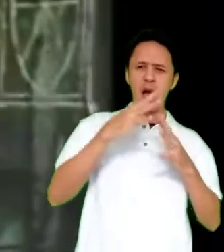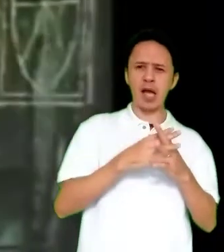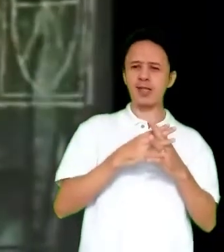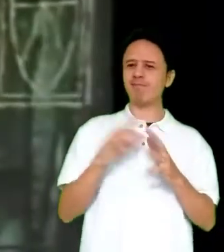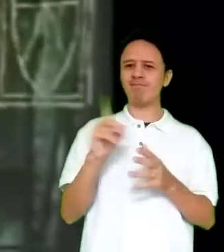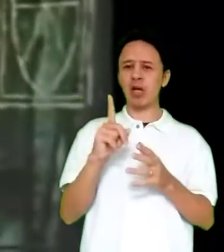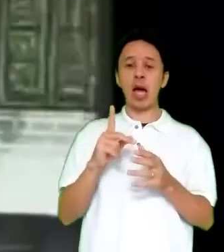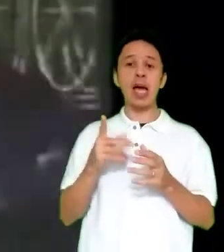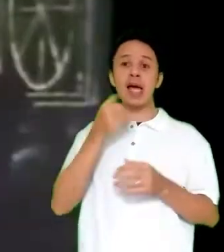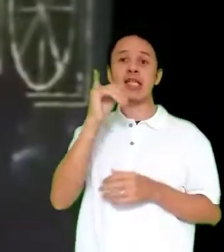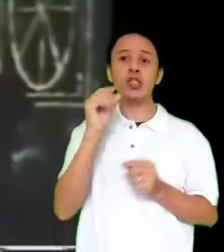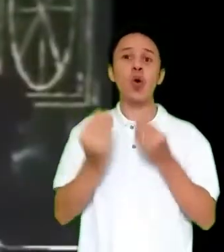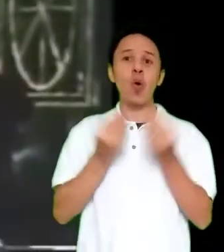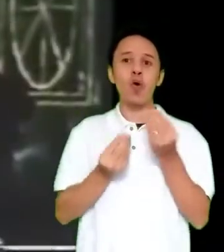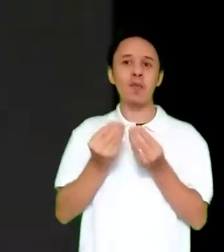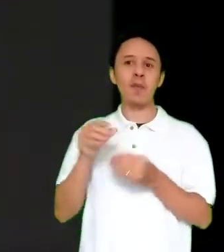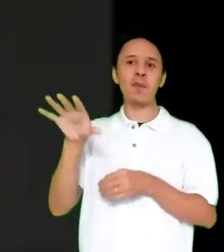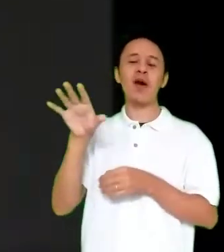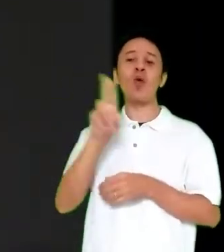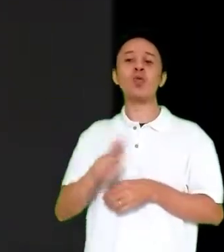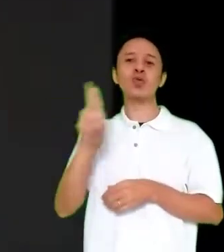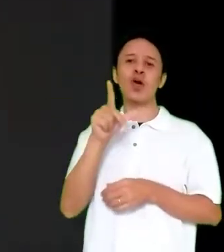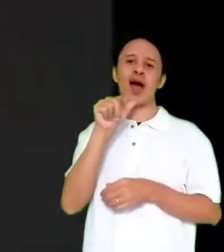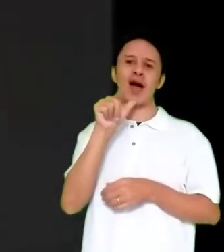fiação. A fonte da energia seria a água.